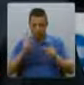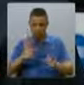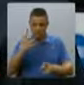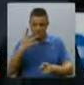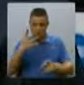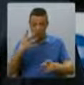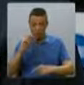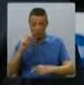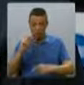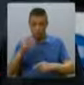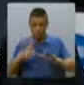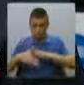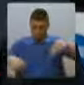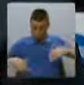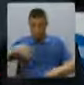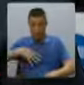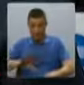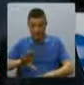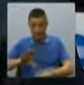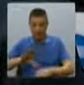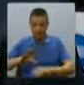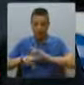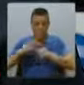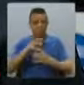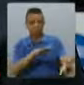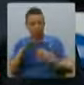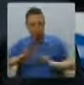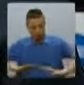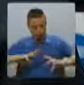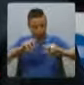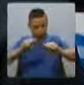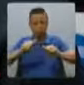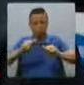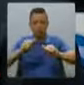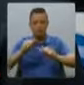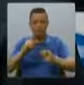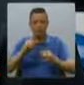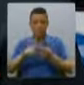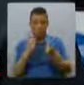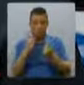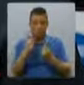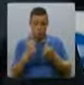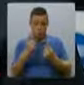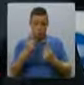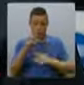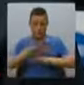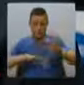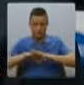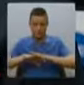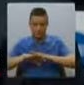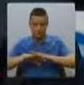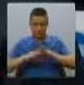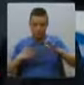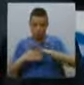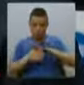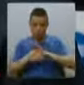minutos, de penalti, depois reagimos bem, estivemos por cima, chegámos ao empate, podíamos ter feito mais um ou outro golo até ao intervalo,